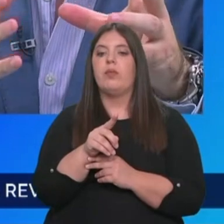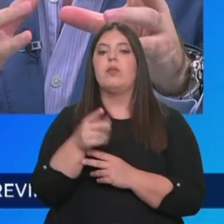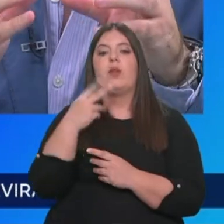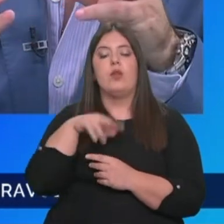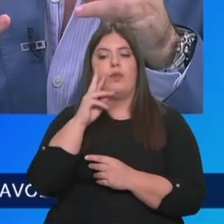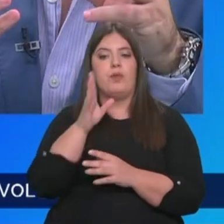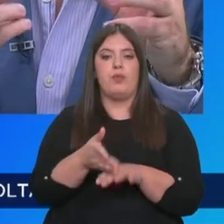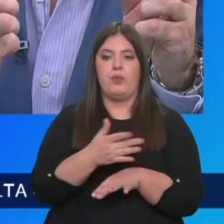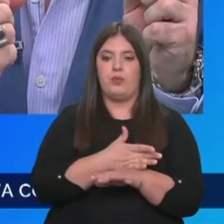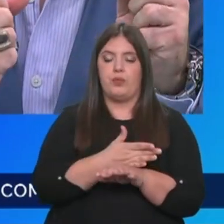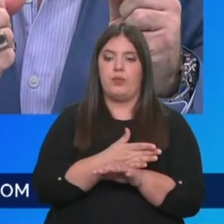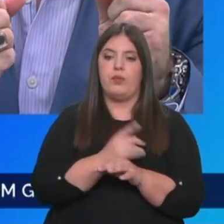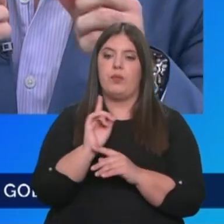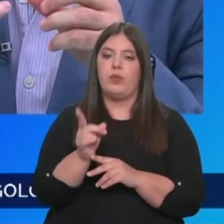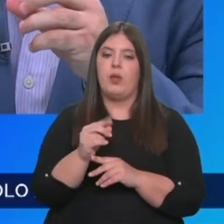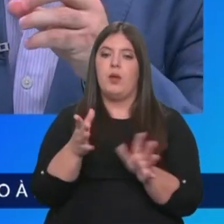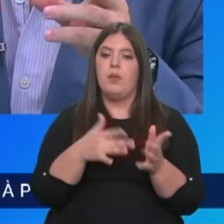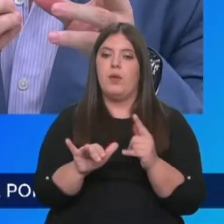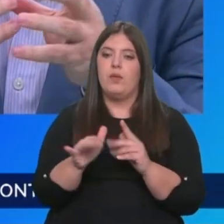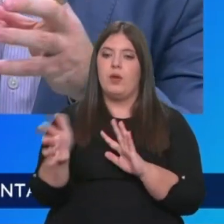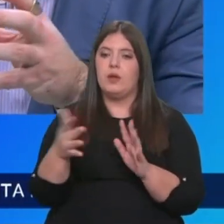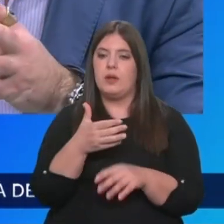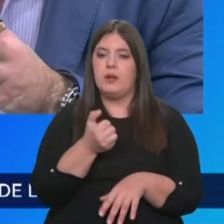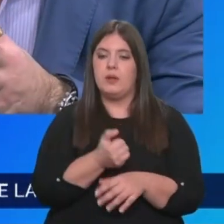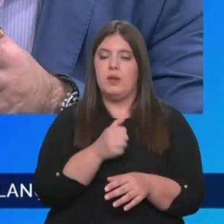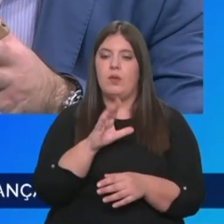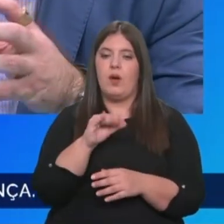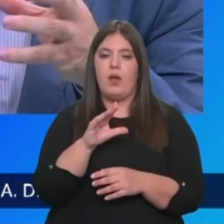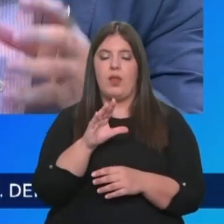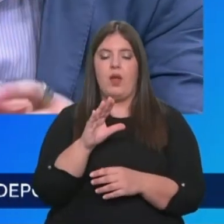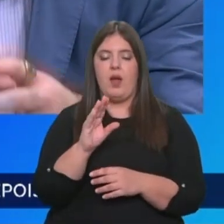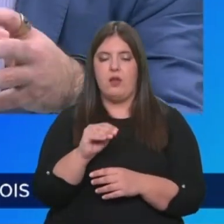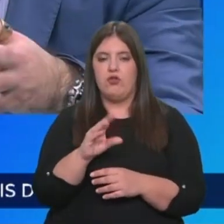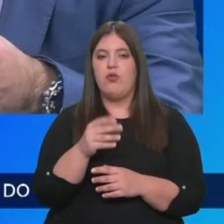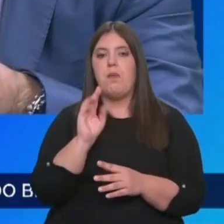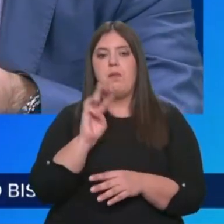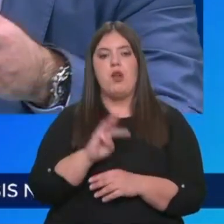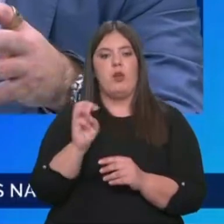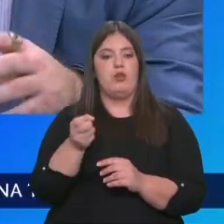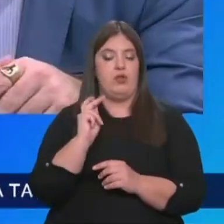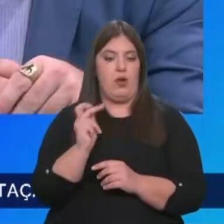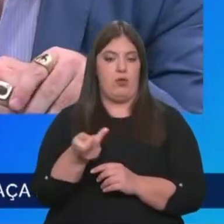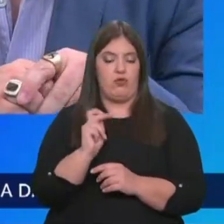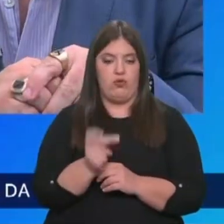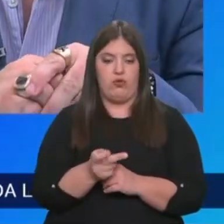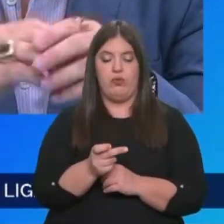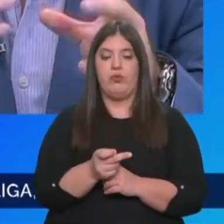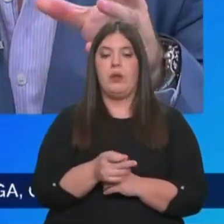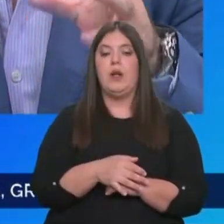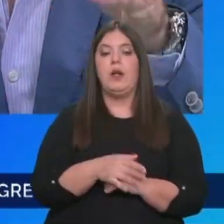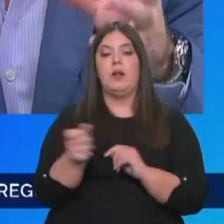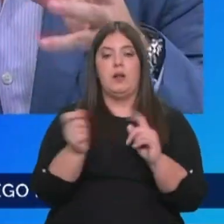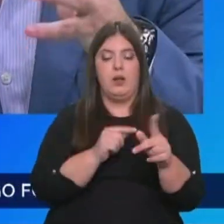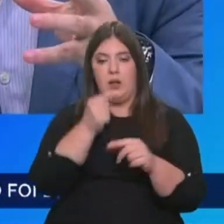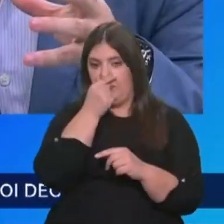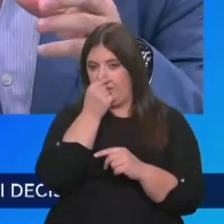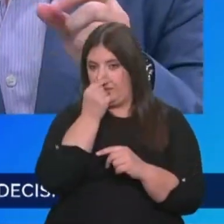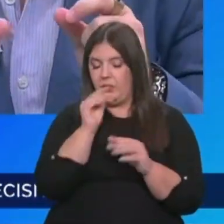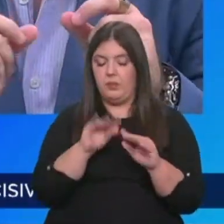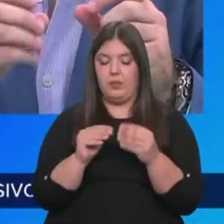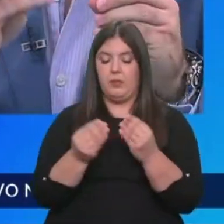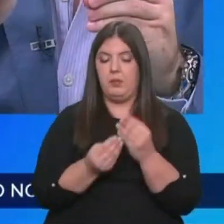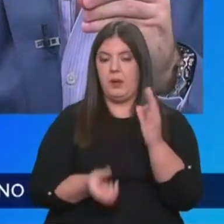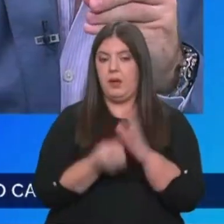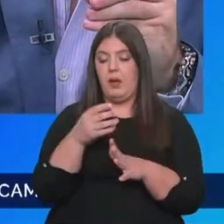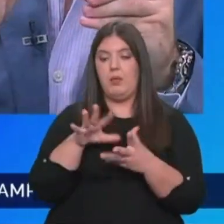vimos é uma fase que dura entre 5 a 10 milhões de anos. Os primeiros 5 a 10 milhões das estrelas têm aquele disco para formar